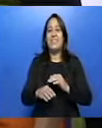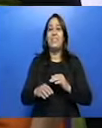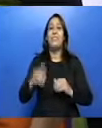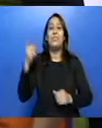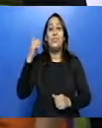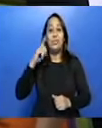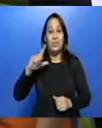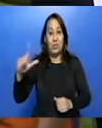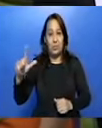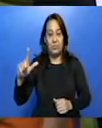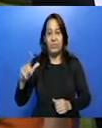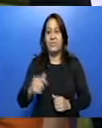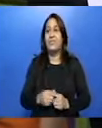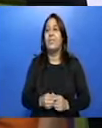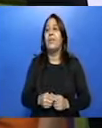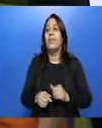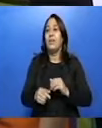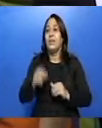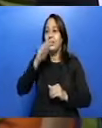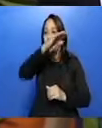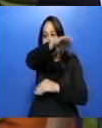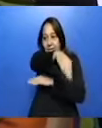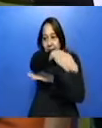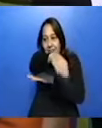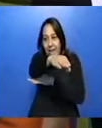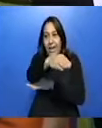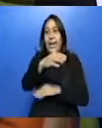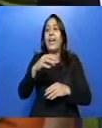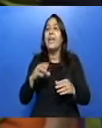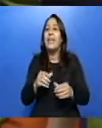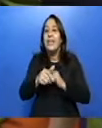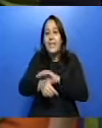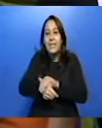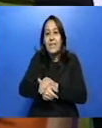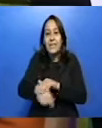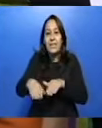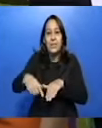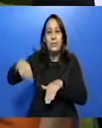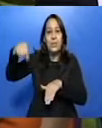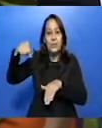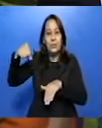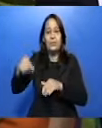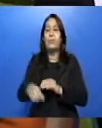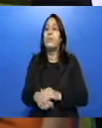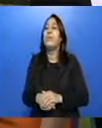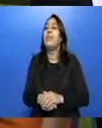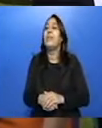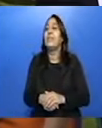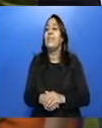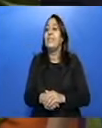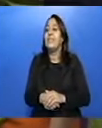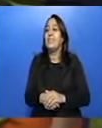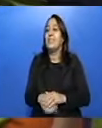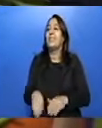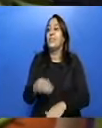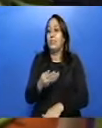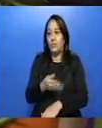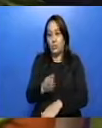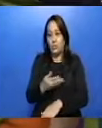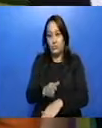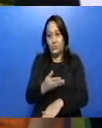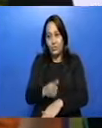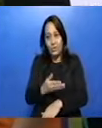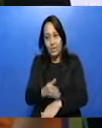novo? O tatá e o tatu. Quando o tatá não tá, o tatu toma o seu lugar. Quando o tatá tá, o tatá e o tatu tomam